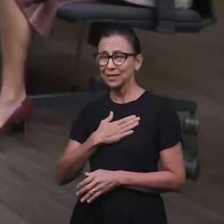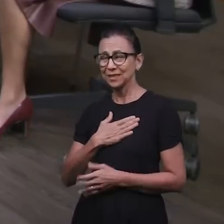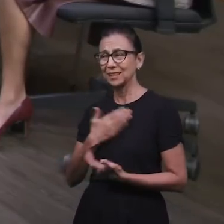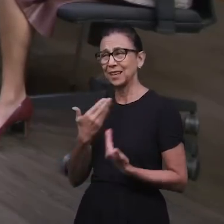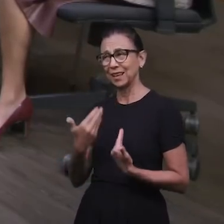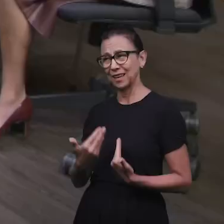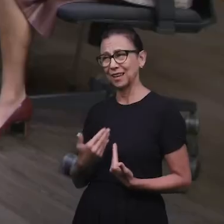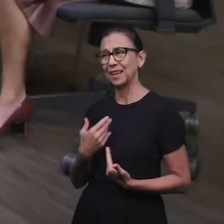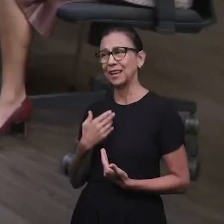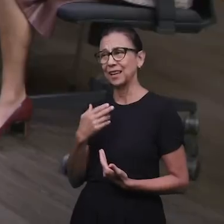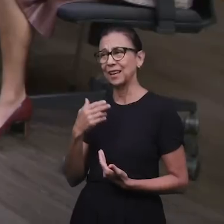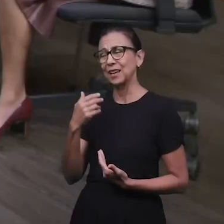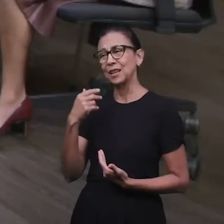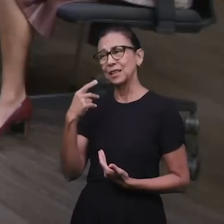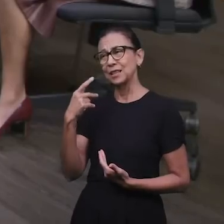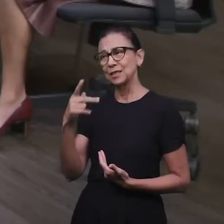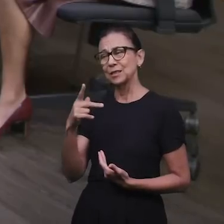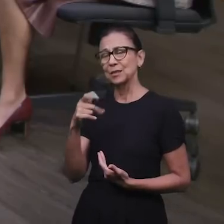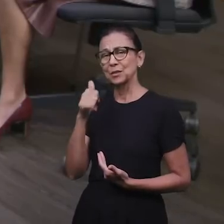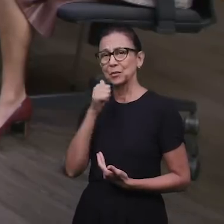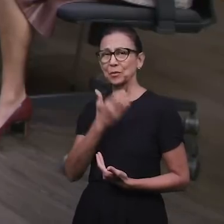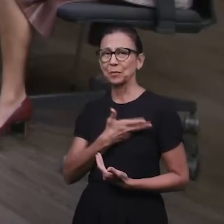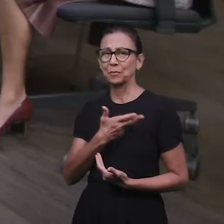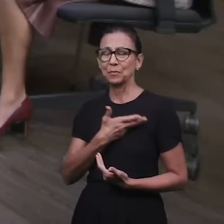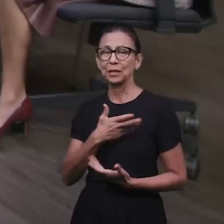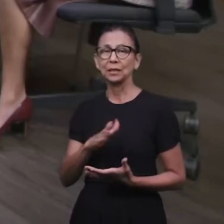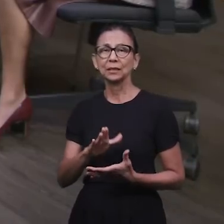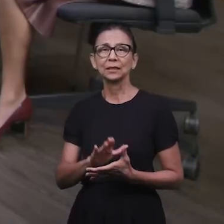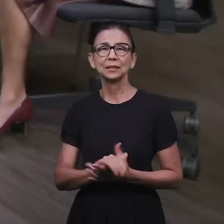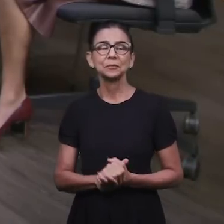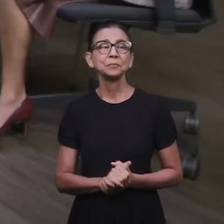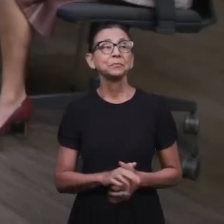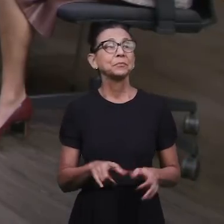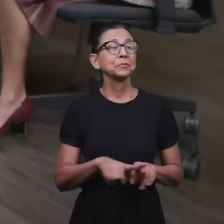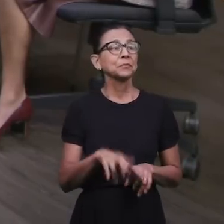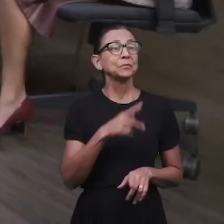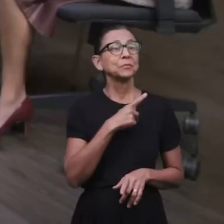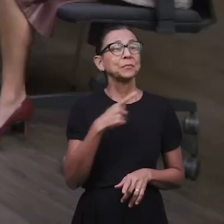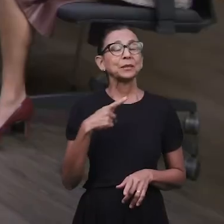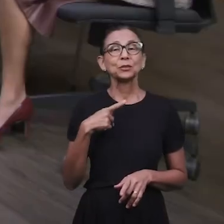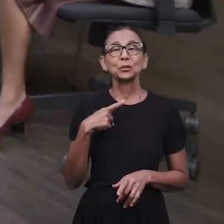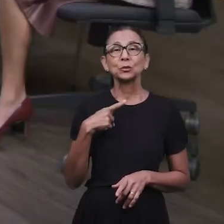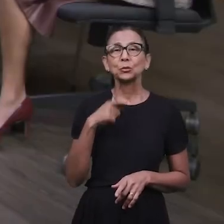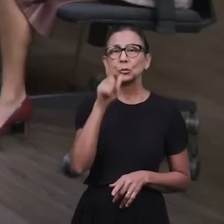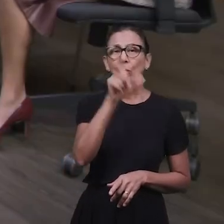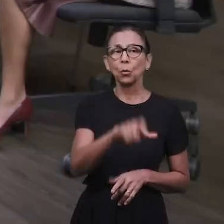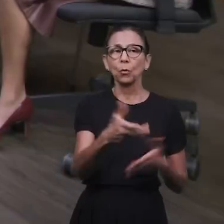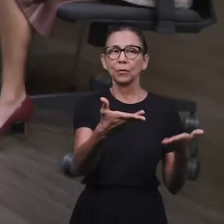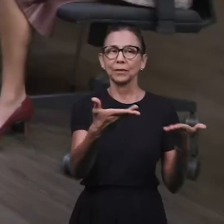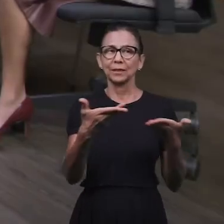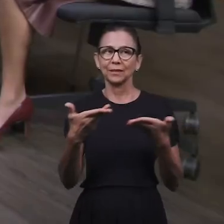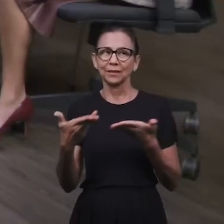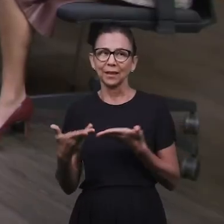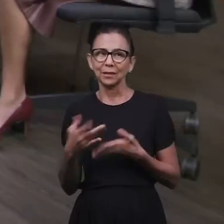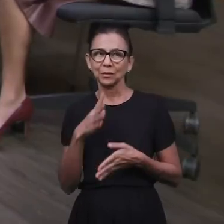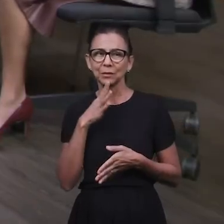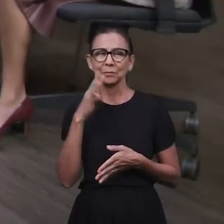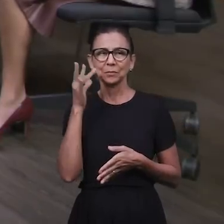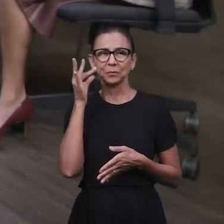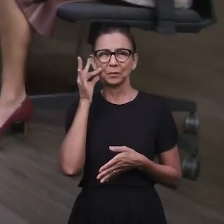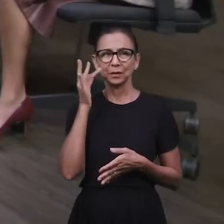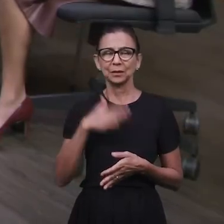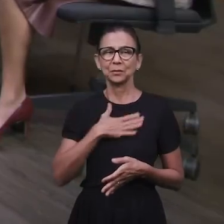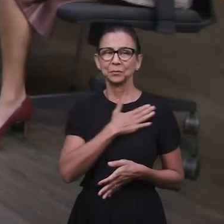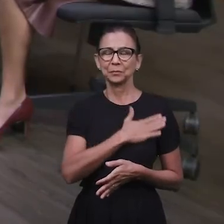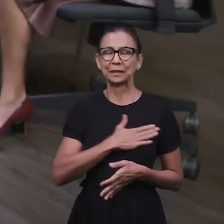sua colega. Amém. A paz do Senhor, pastor. A paz do Senhor, pastor convidado. É um prazer estar com o senhor, conhecê-lo pessoalmente.